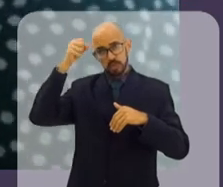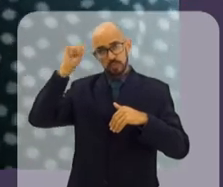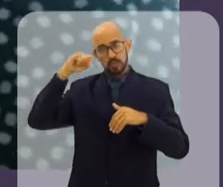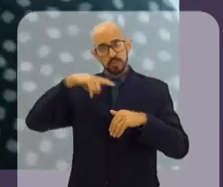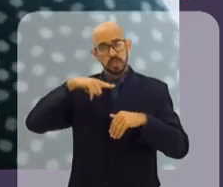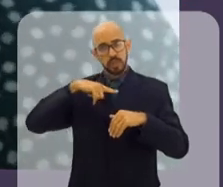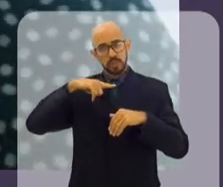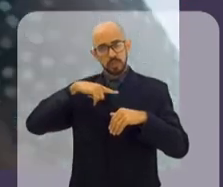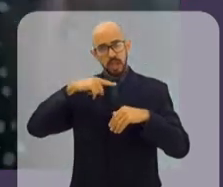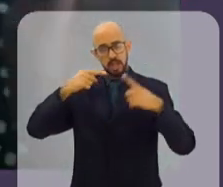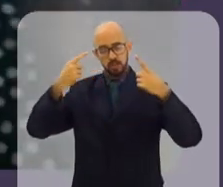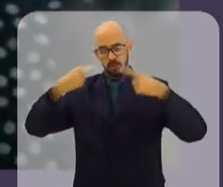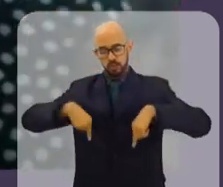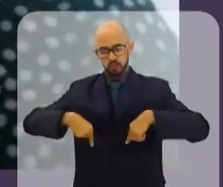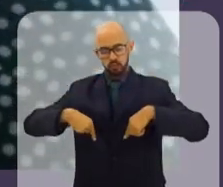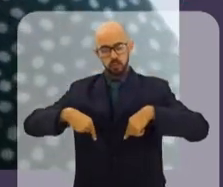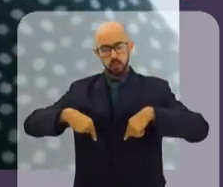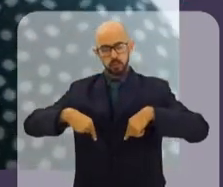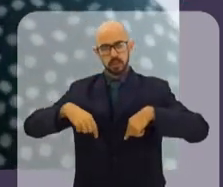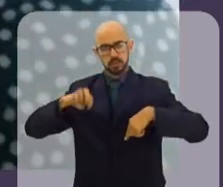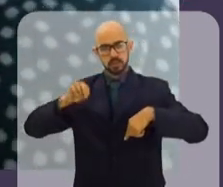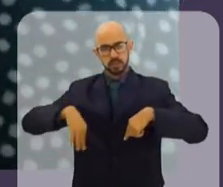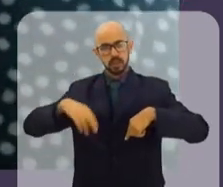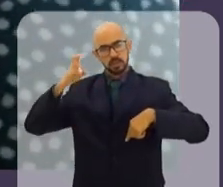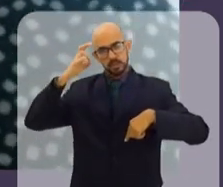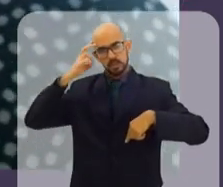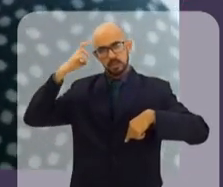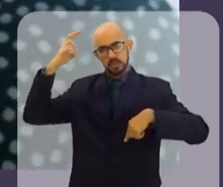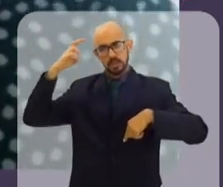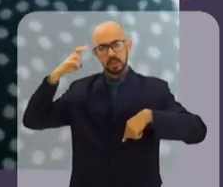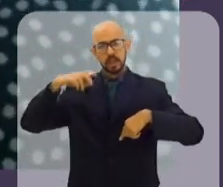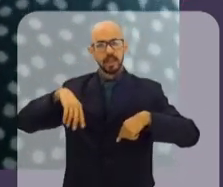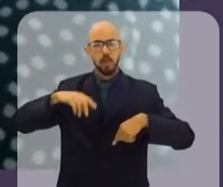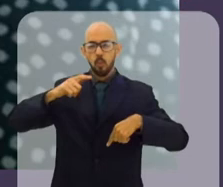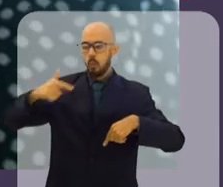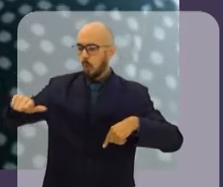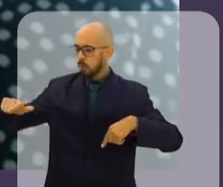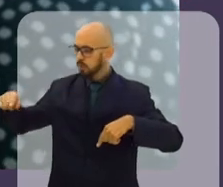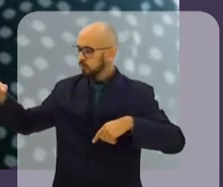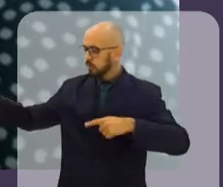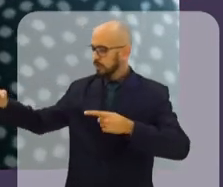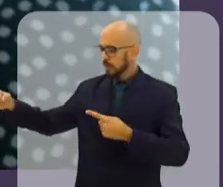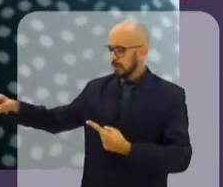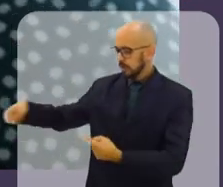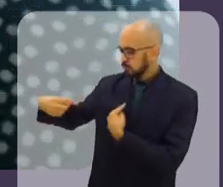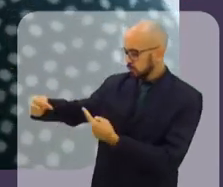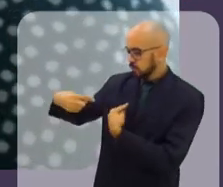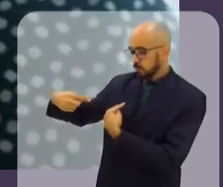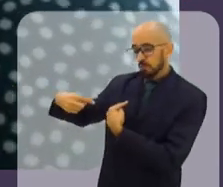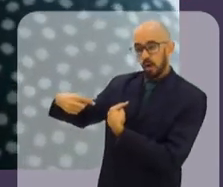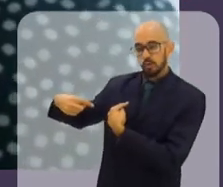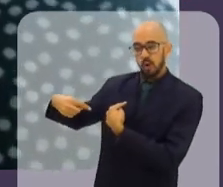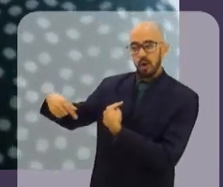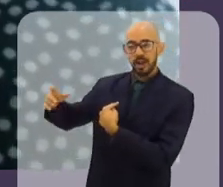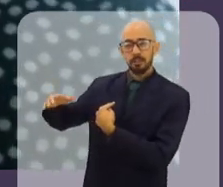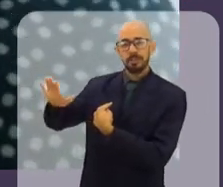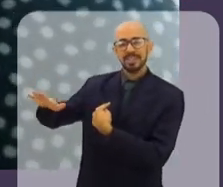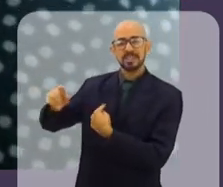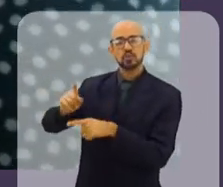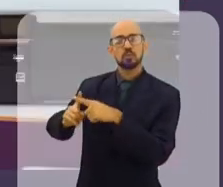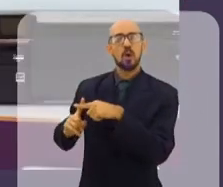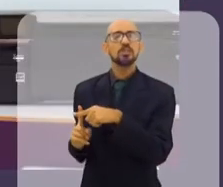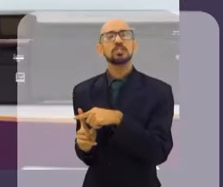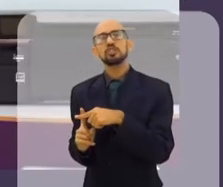tiver adversários intelectuais. Na verdade, o adversário intelectual ele não é teu inimigo, ele, na verdade, ele é como se fosse um